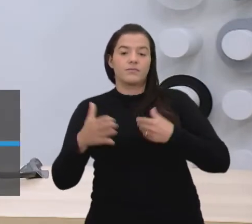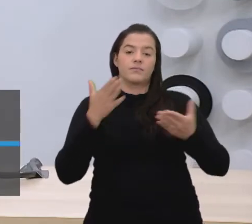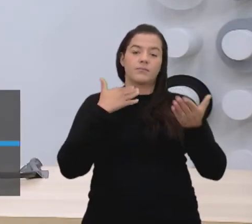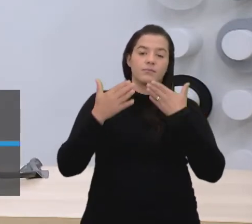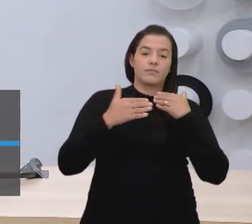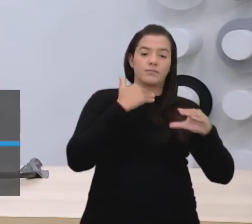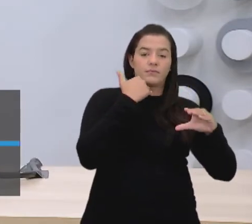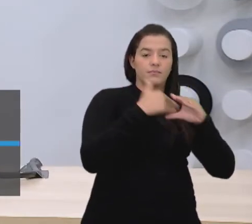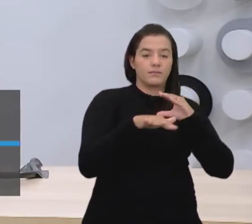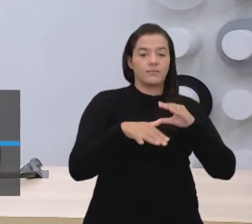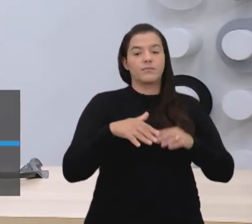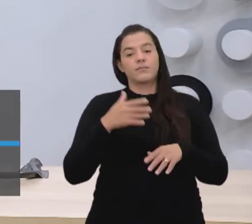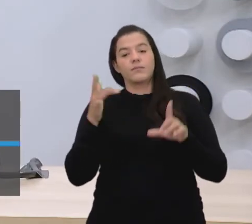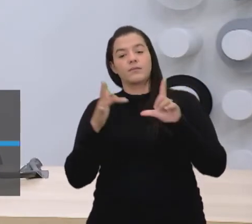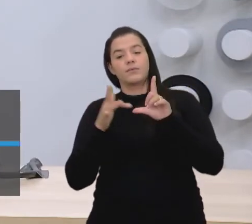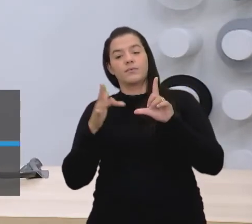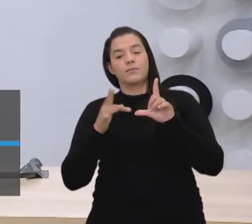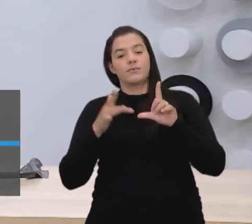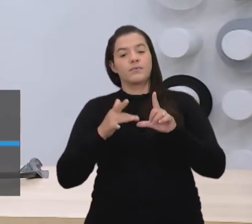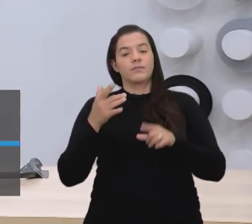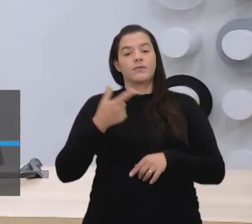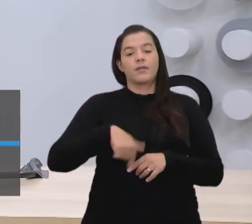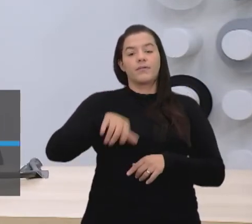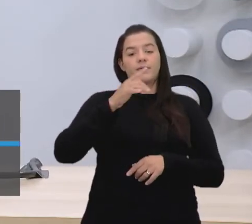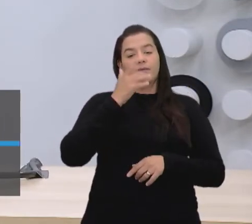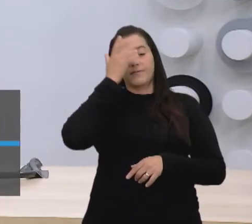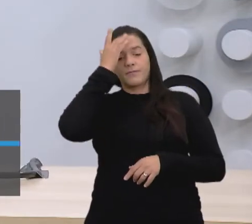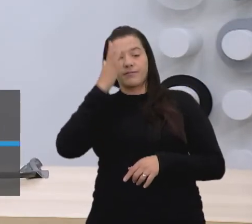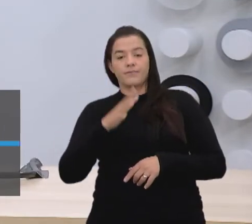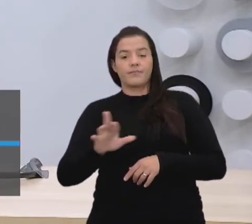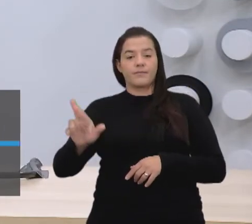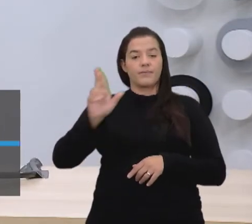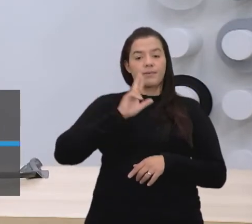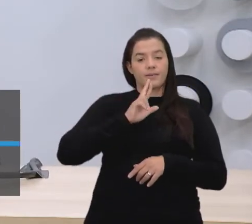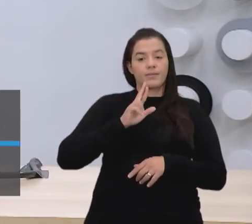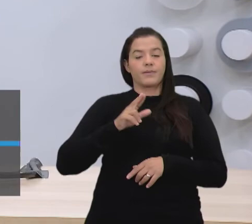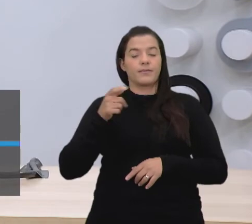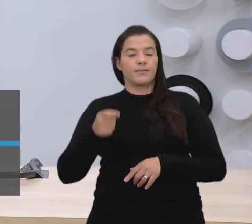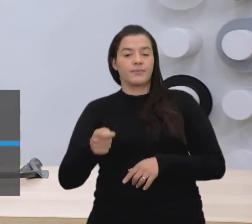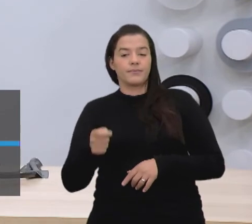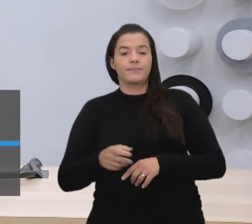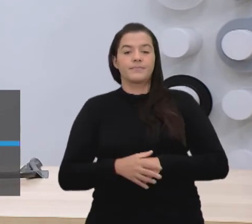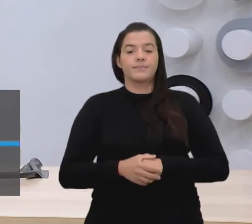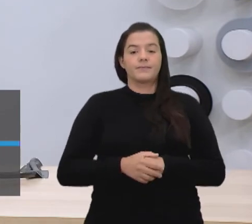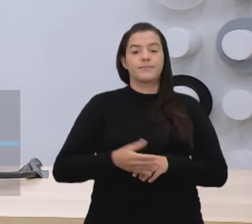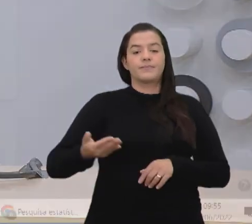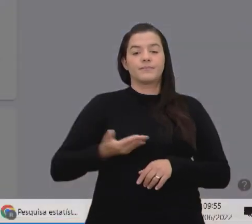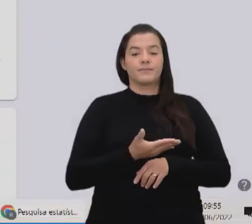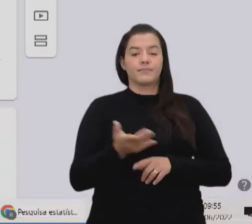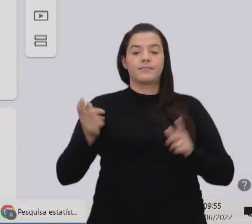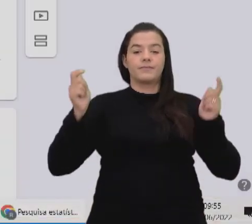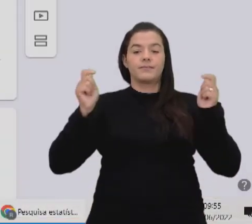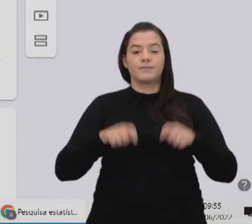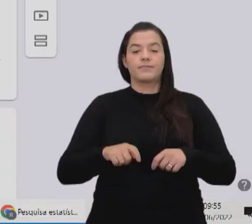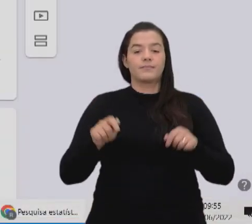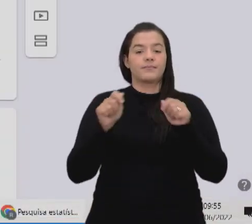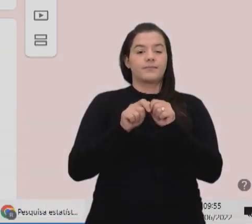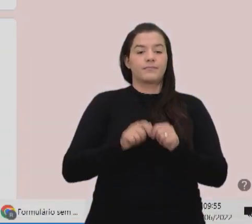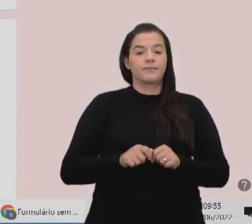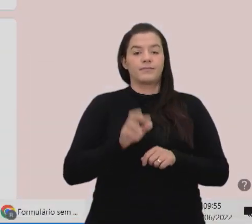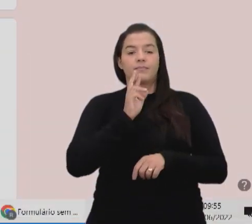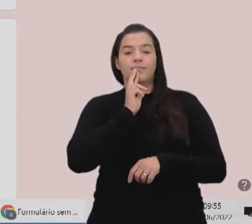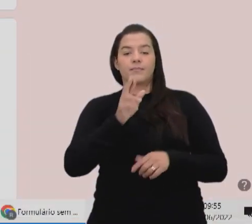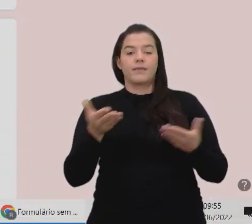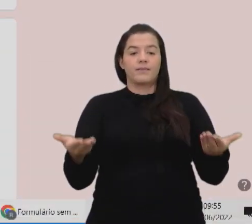e-mail. Vai mandar o linkzinho. E aí já dá aquela pressionada. Responde pra mim. Opa, e aí? Entendeu? Então isso é uma das formas. Que mais? Quer montar um